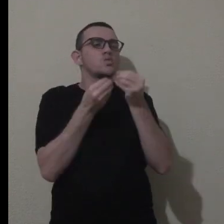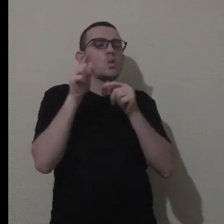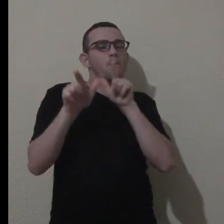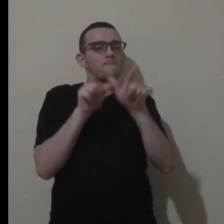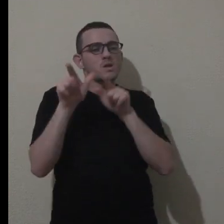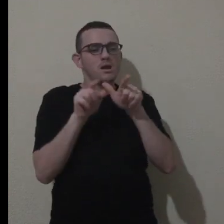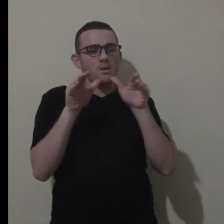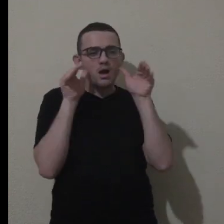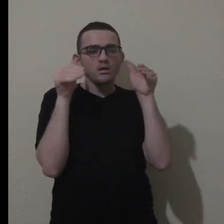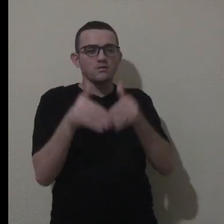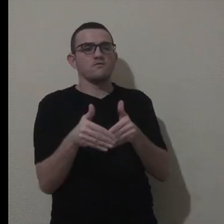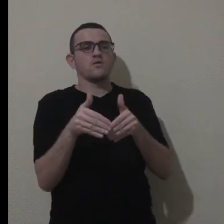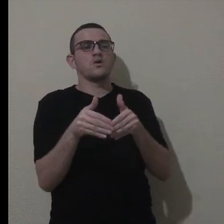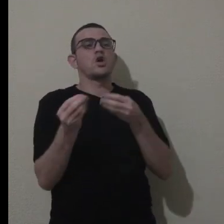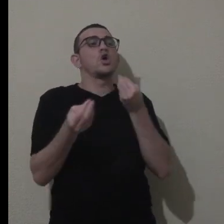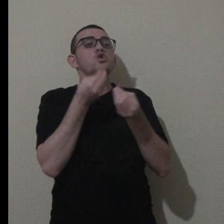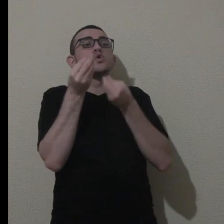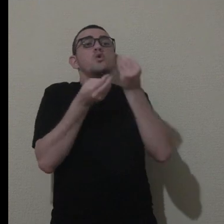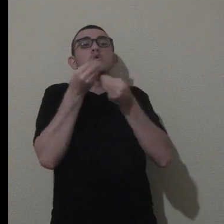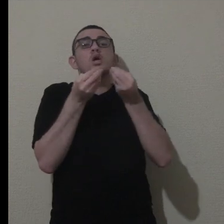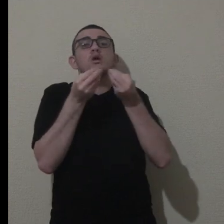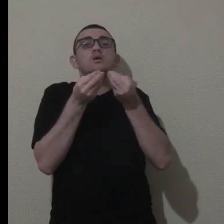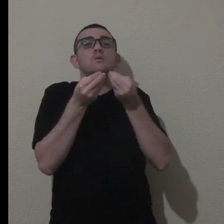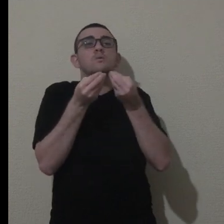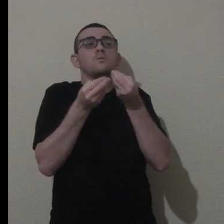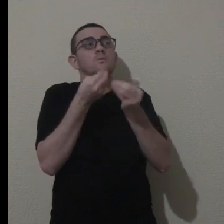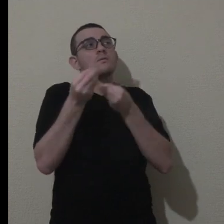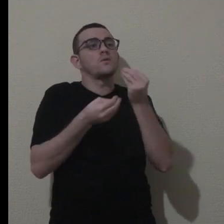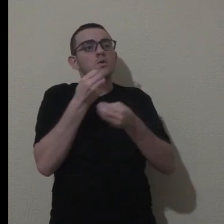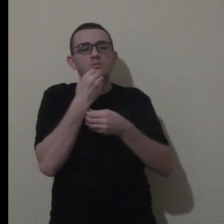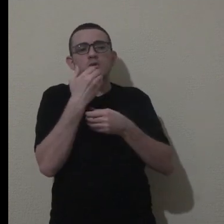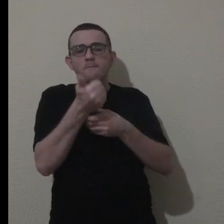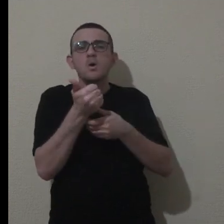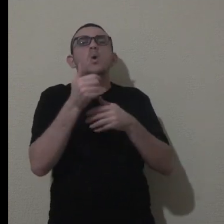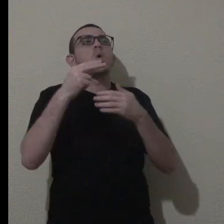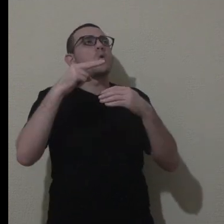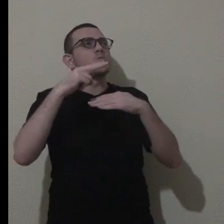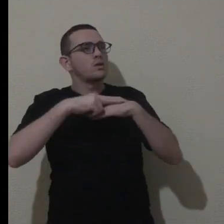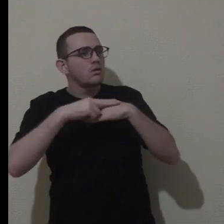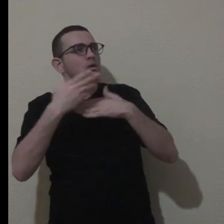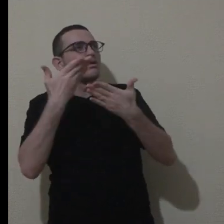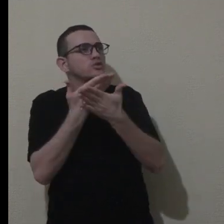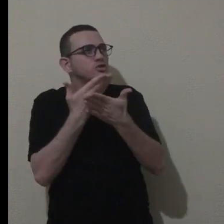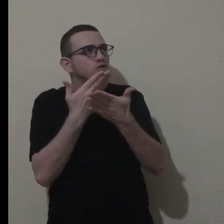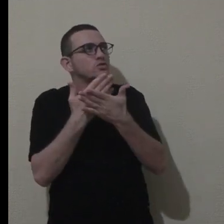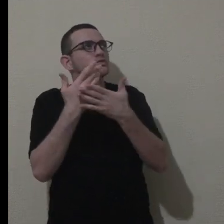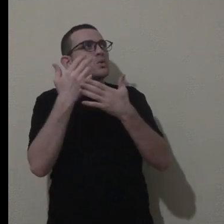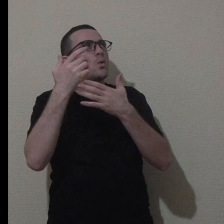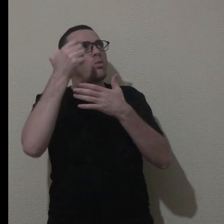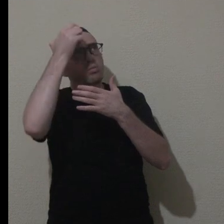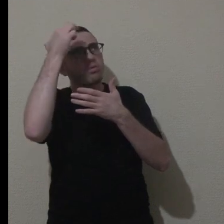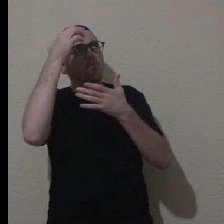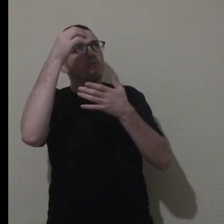de trabalhar em cima disso. E o quanto isso tem sido bastante, bastante bom em terapia, estudos de psiquiatria,